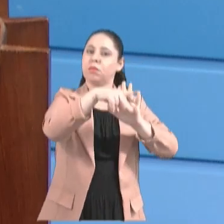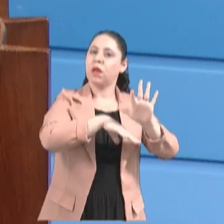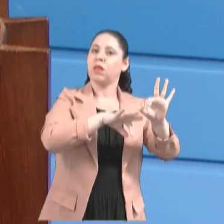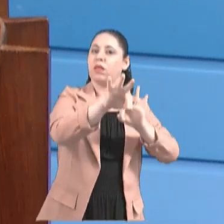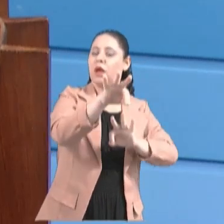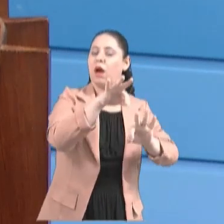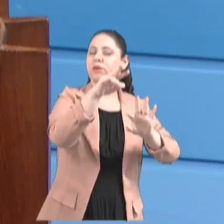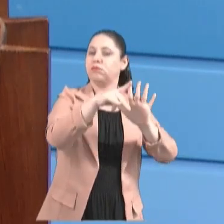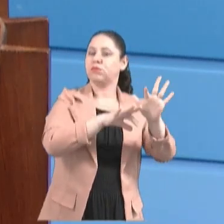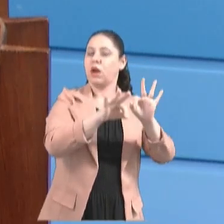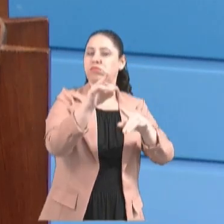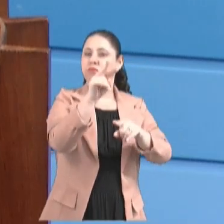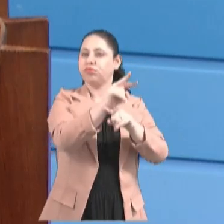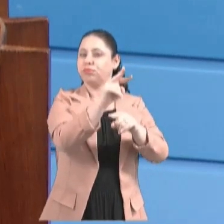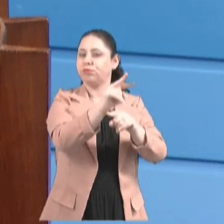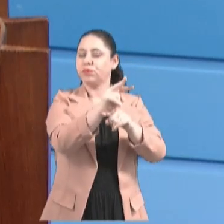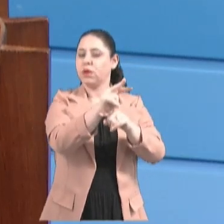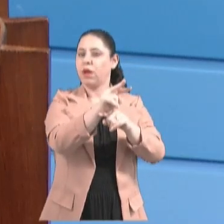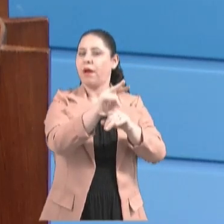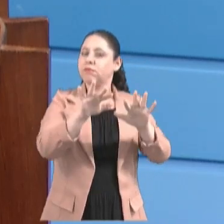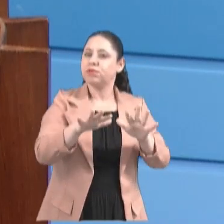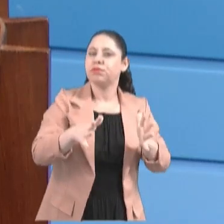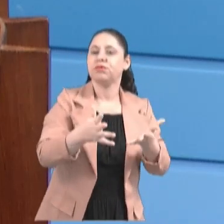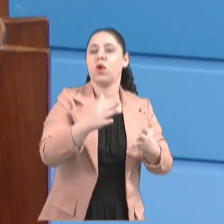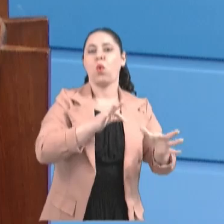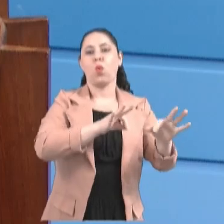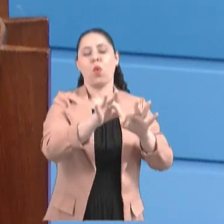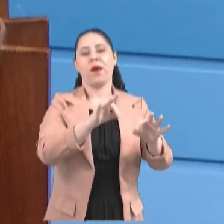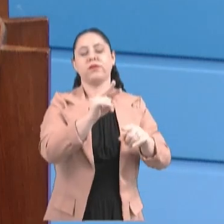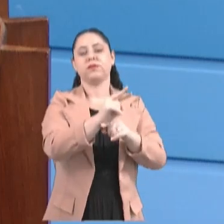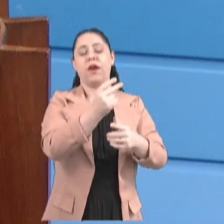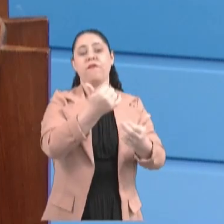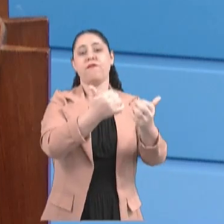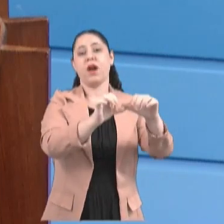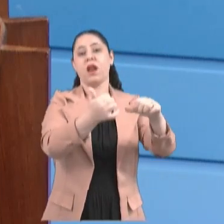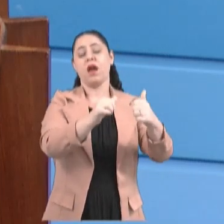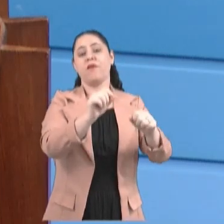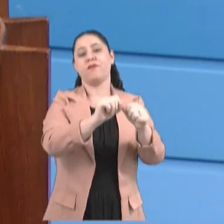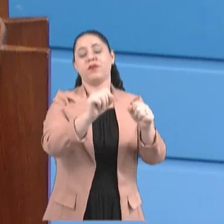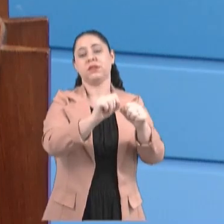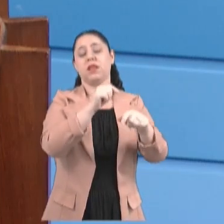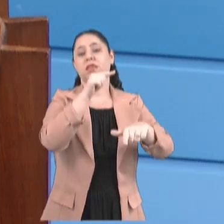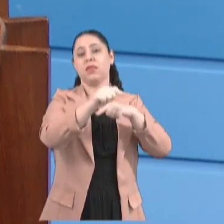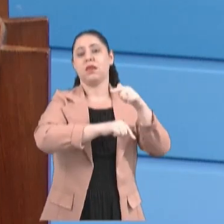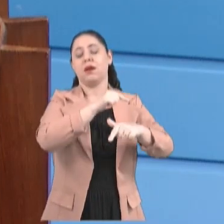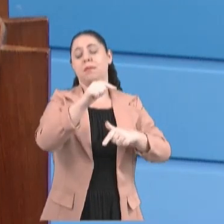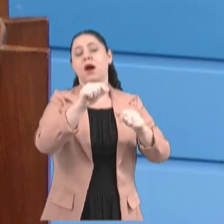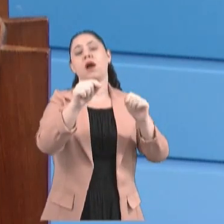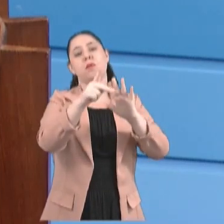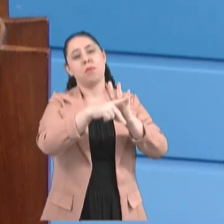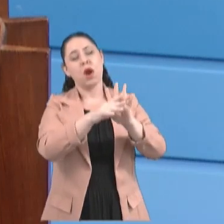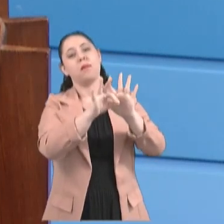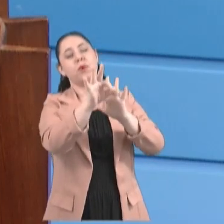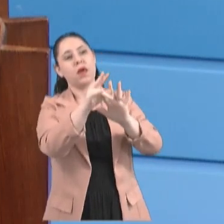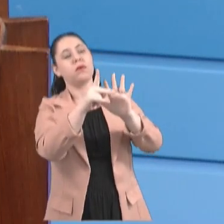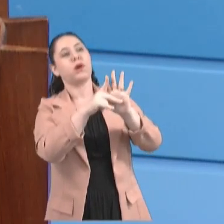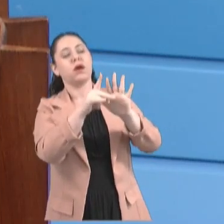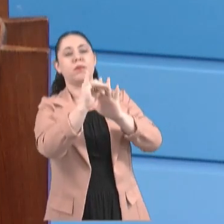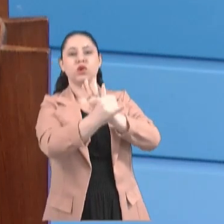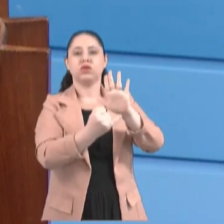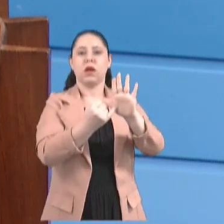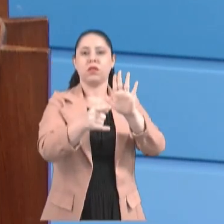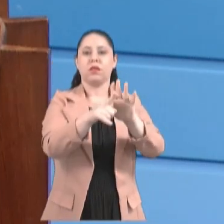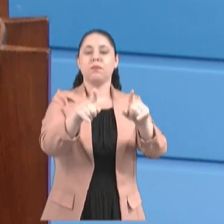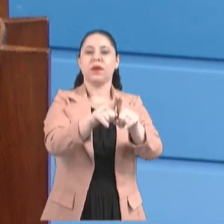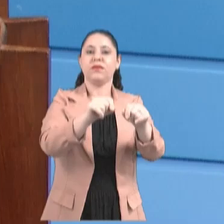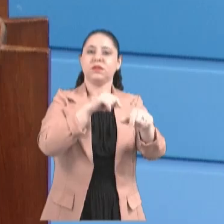planejar, programar, supervisionar, dinamizar, dirigir, organizar, avaliar, executar trabalhos, programas, planos, projetos, bem